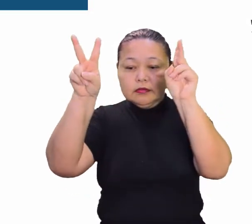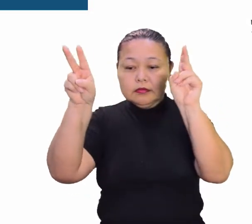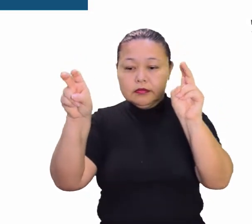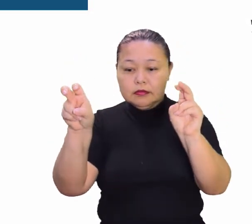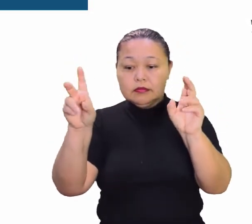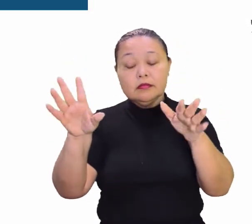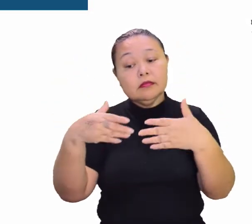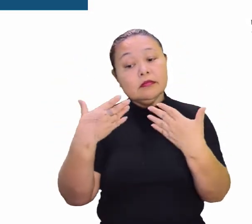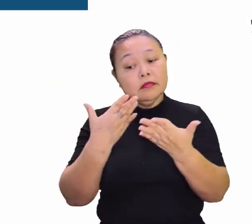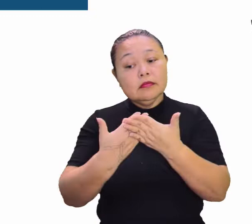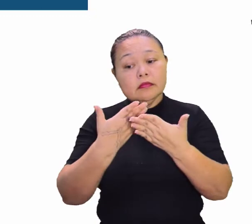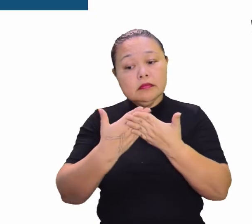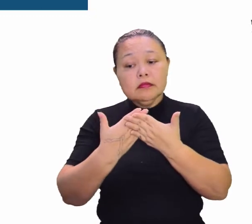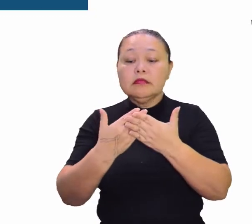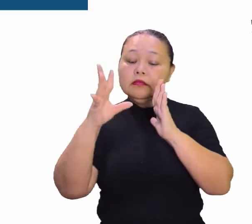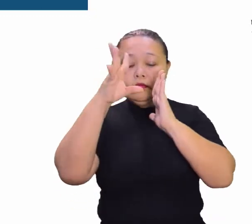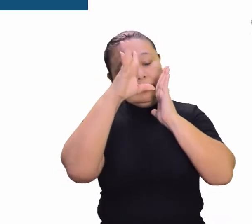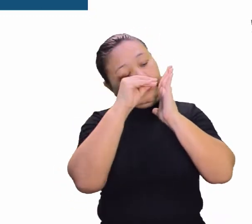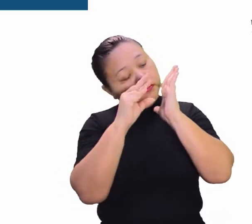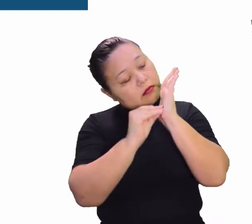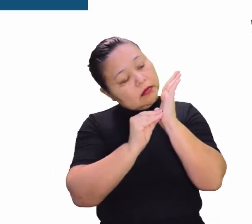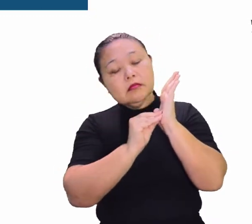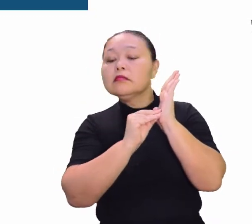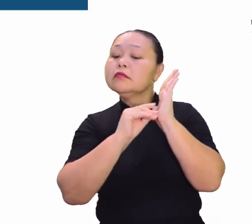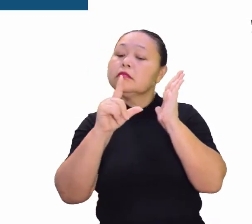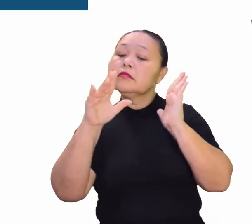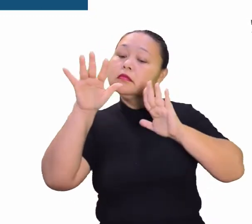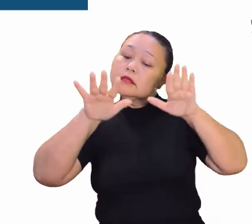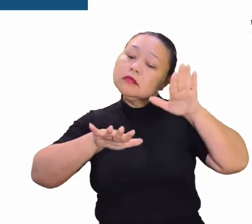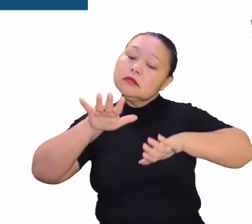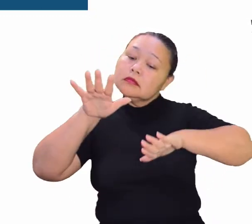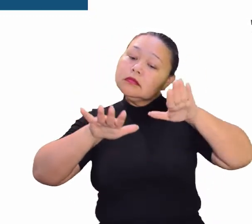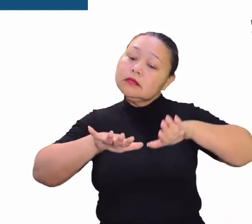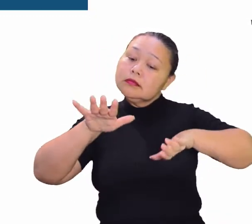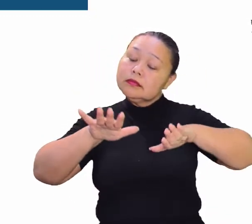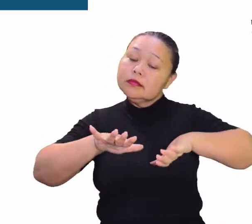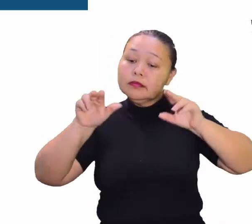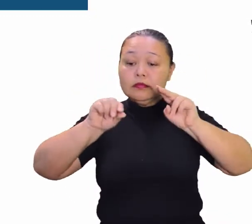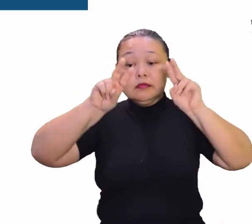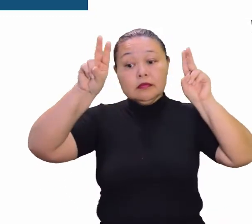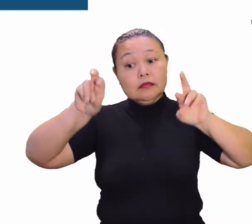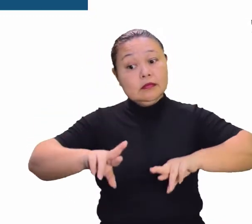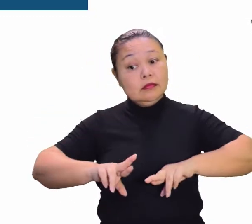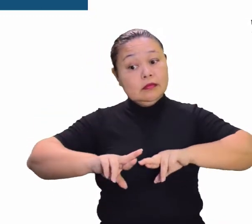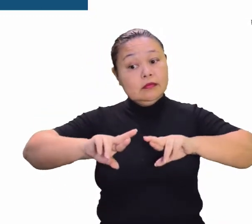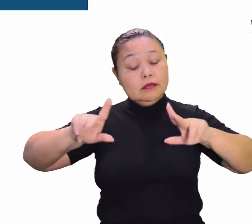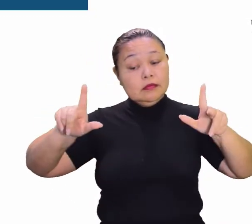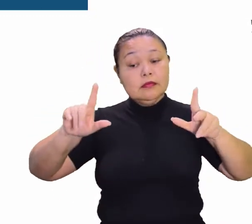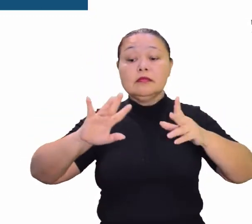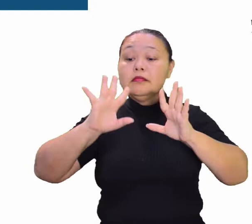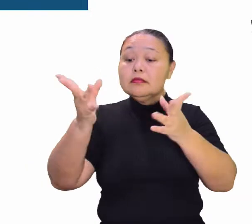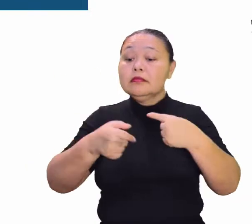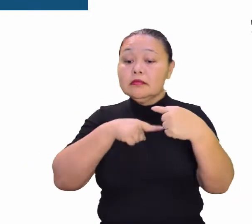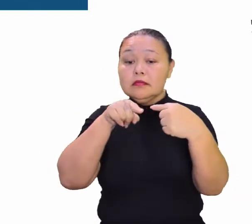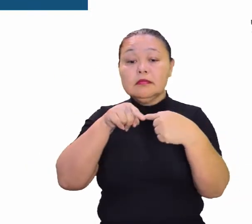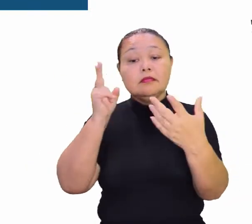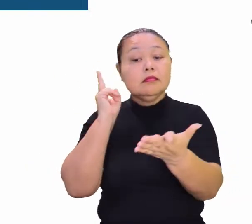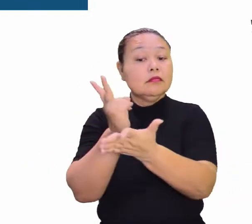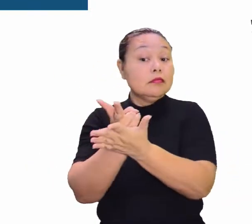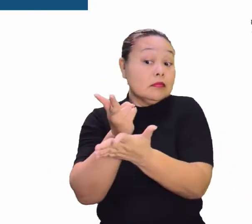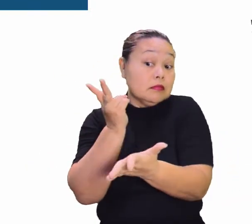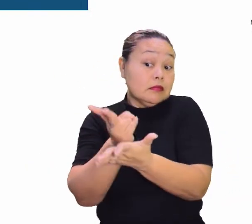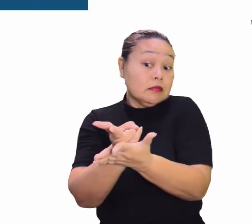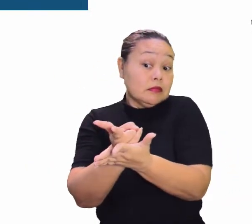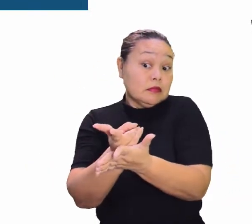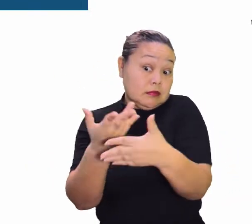aula. Aquele conteúdo ali que às vezes é um tema diferente, mas a habilidade é a mesma.